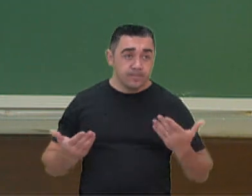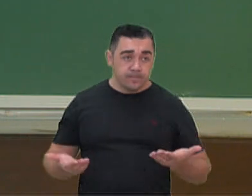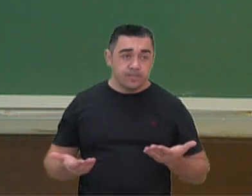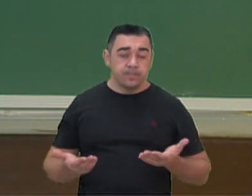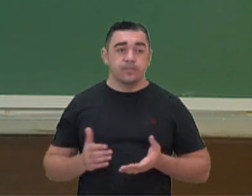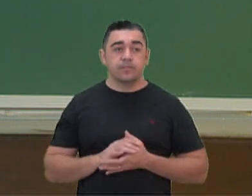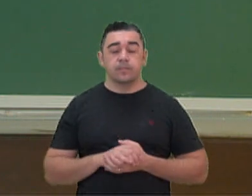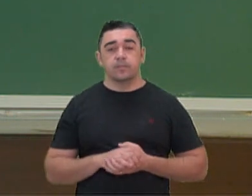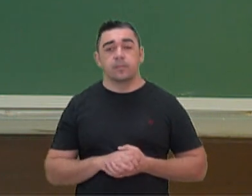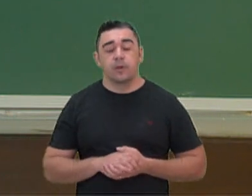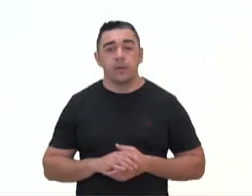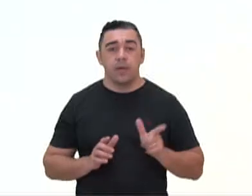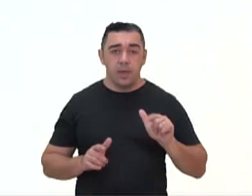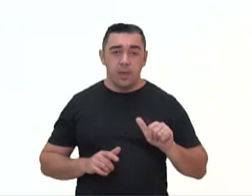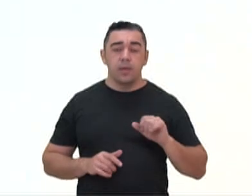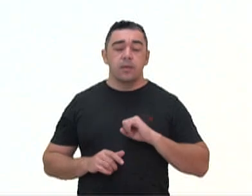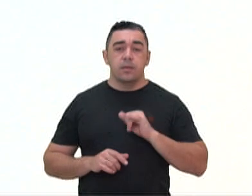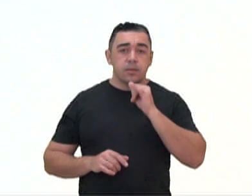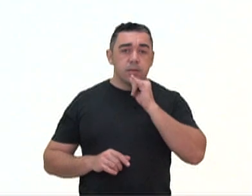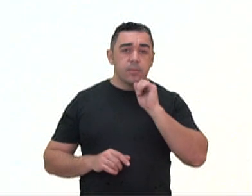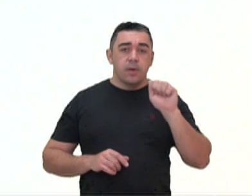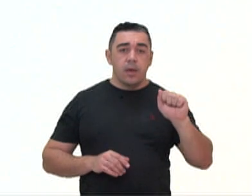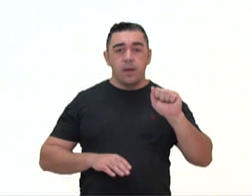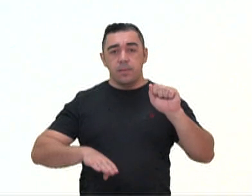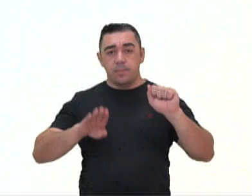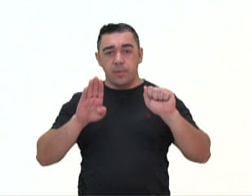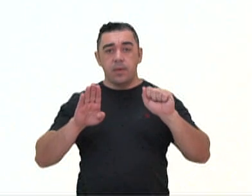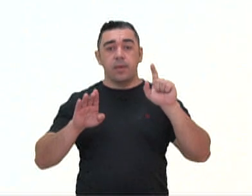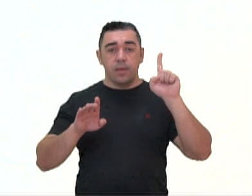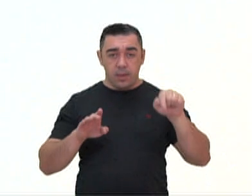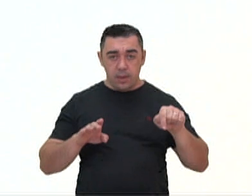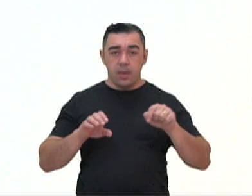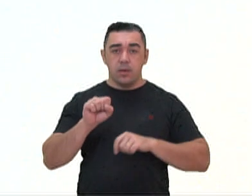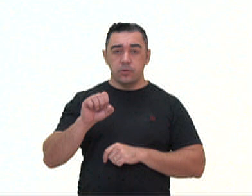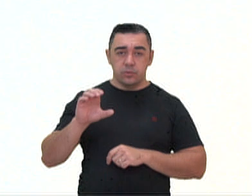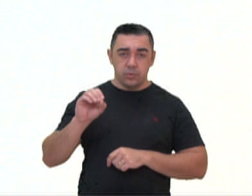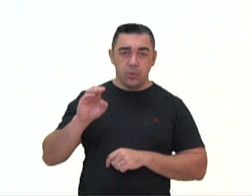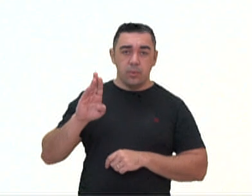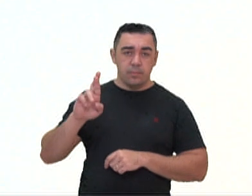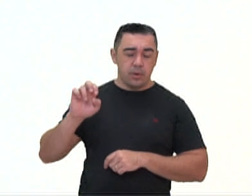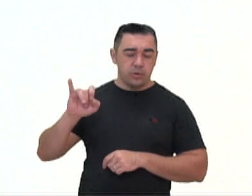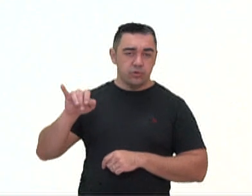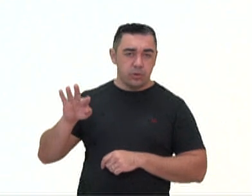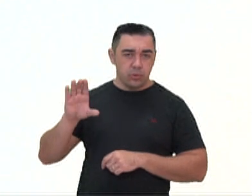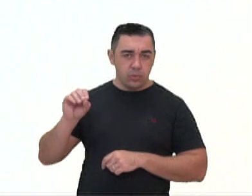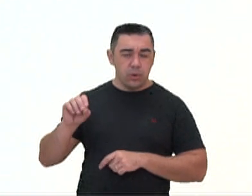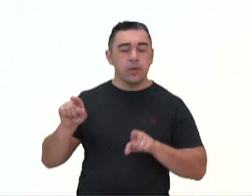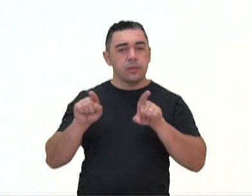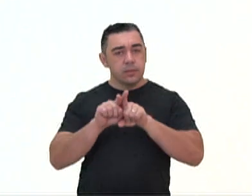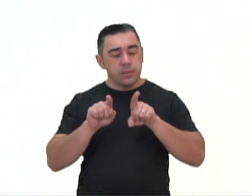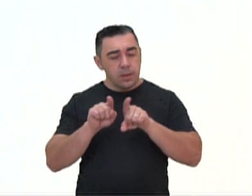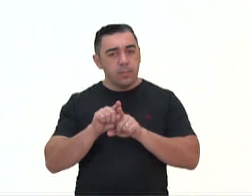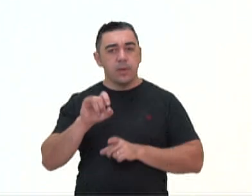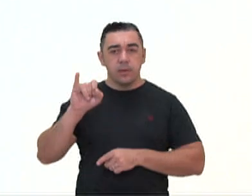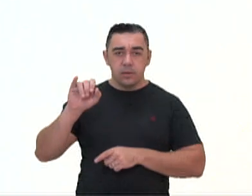nos casos em que a função de A para B é simultaneamente sobrejetora e injetora, ela é sim